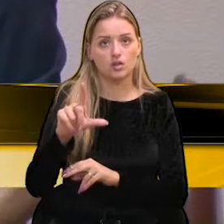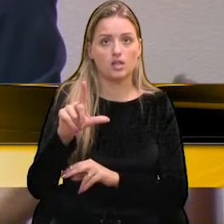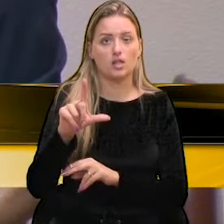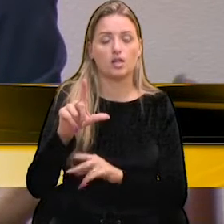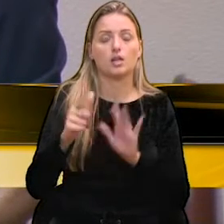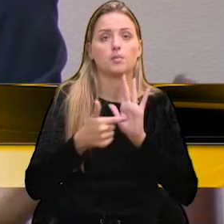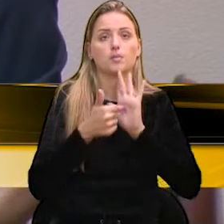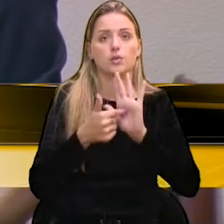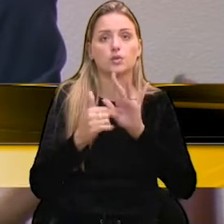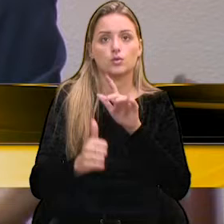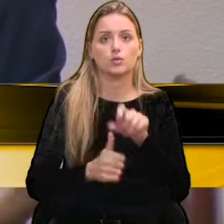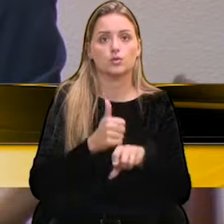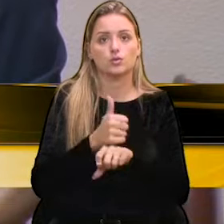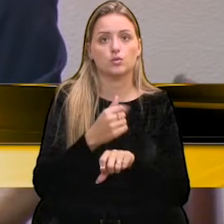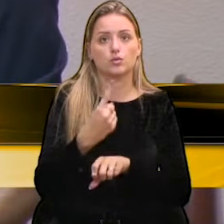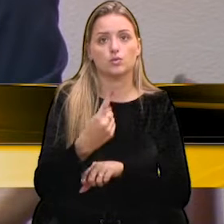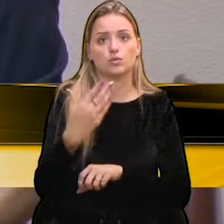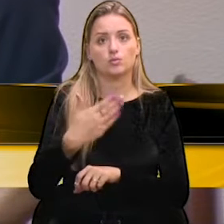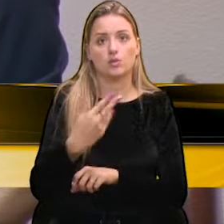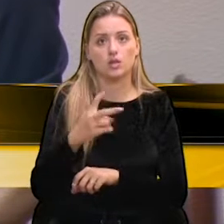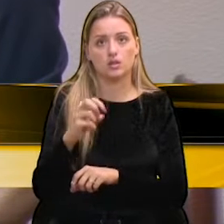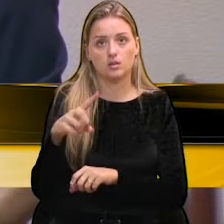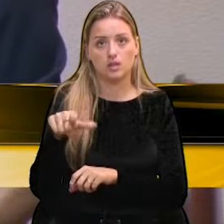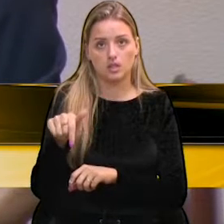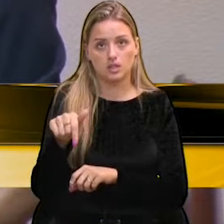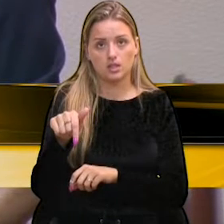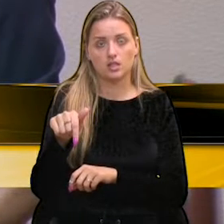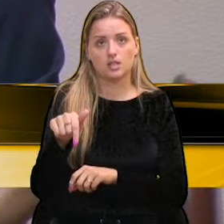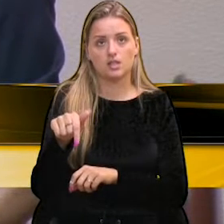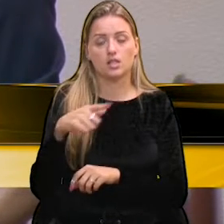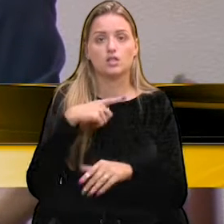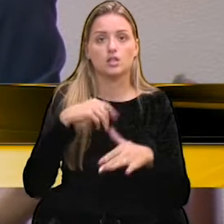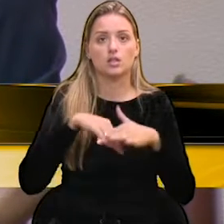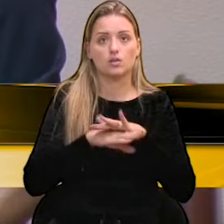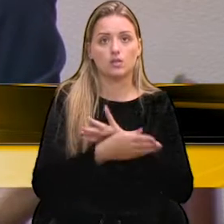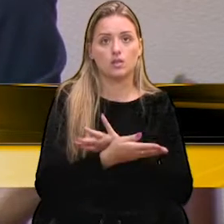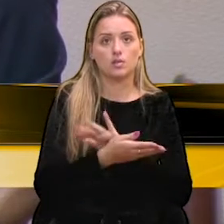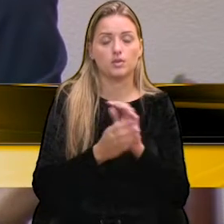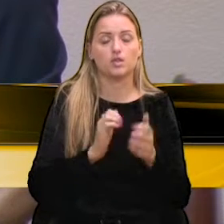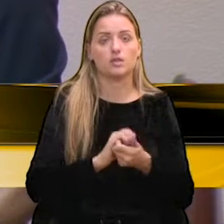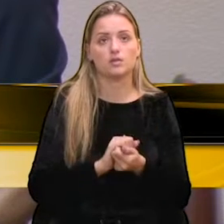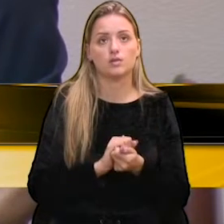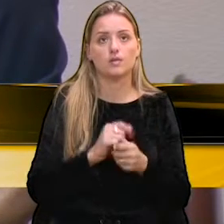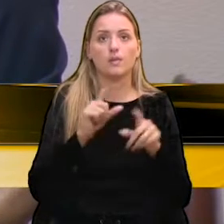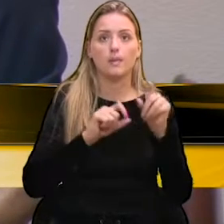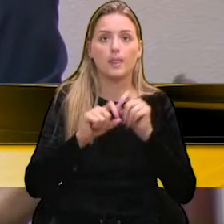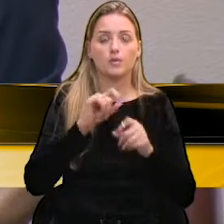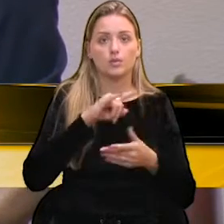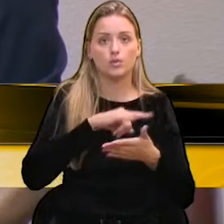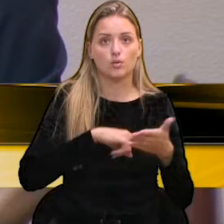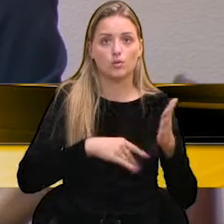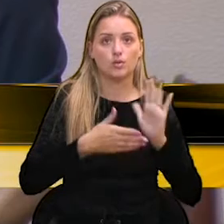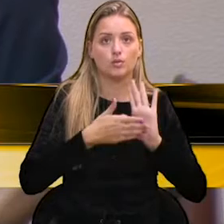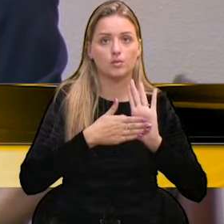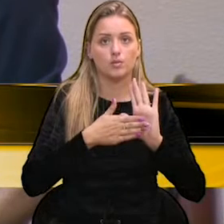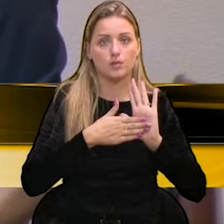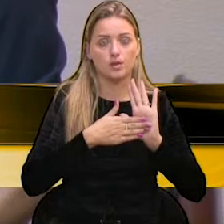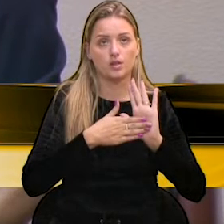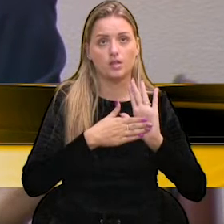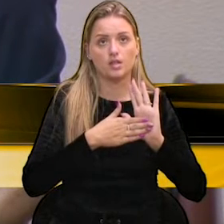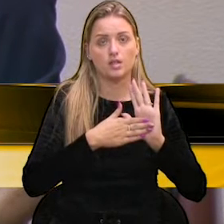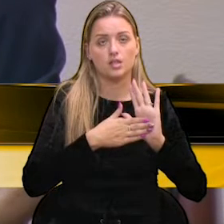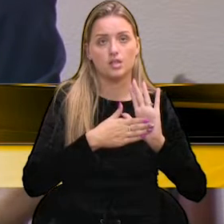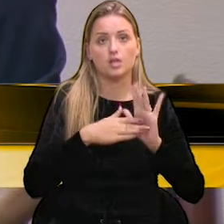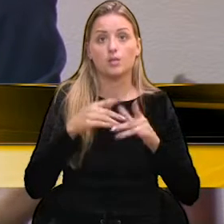apresentou o substitutivo 1/2017 com as devidas adequações. Com relação ao mérito da matéria, a proposta é louvável,